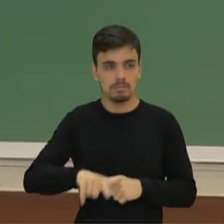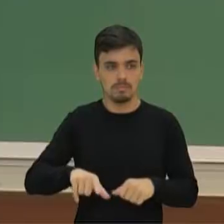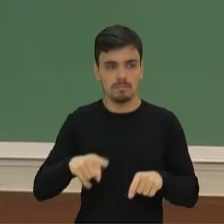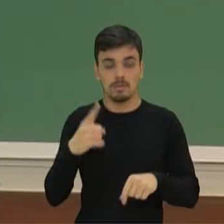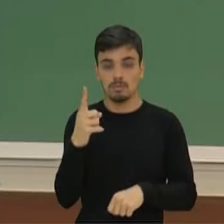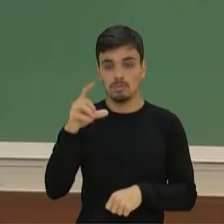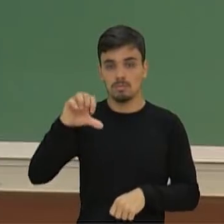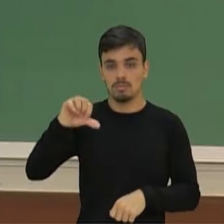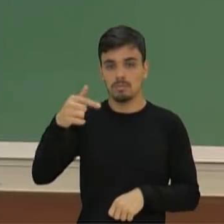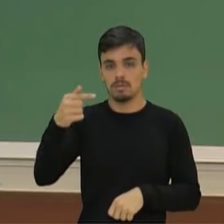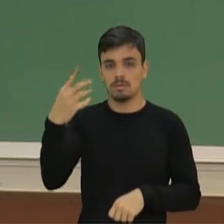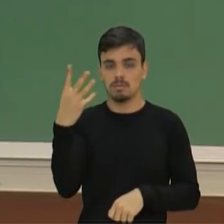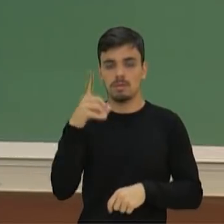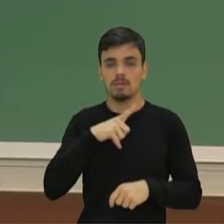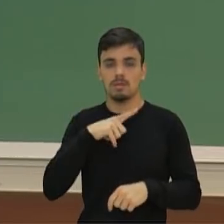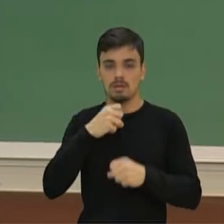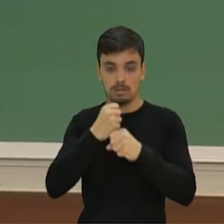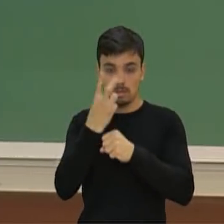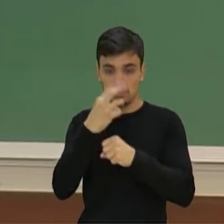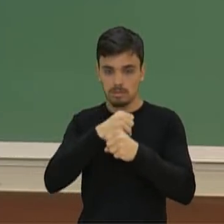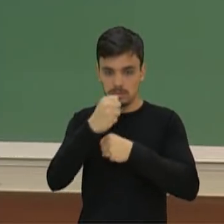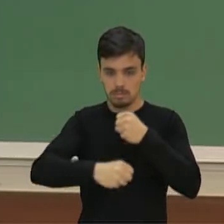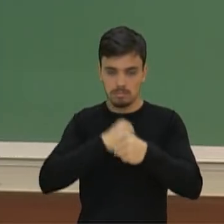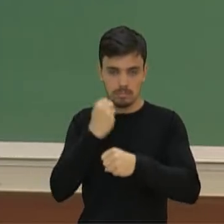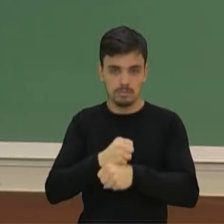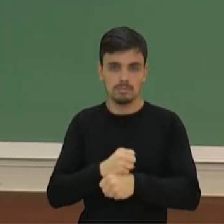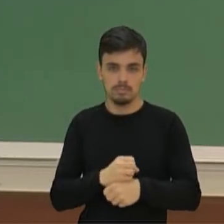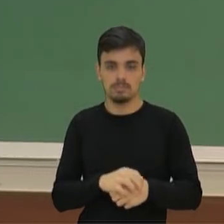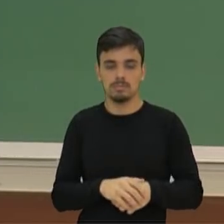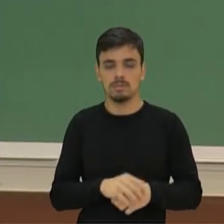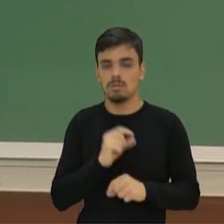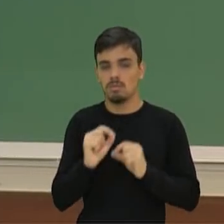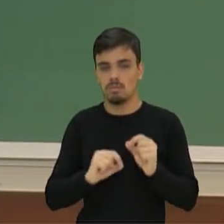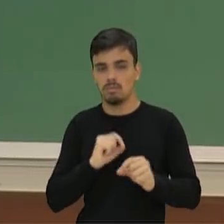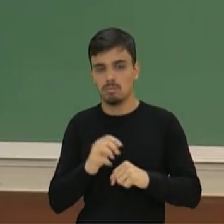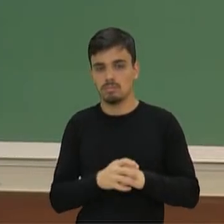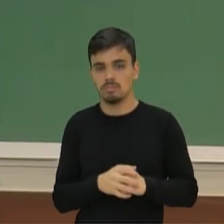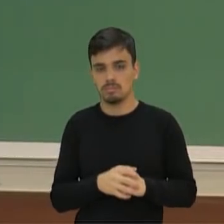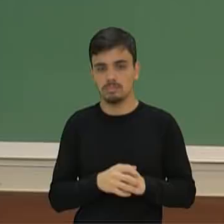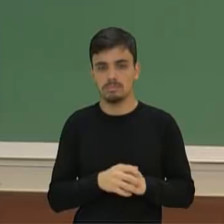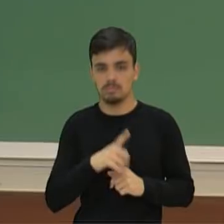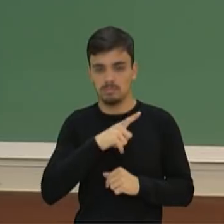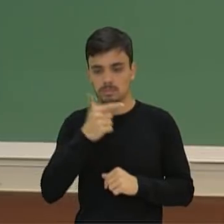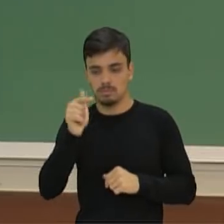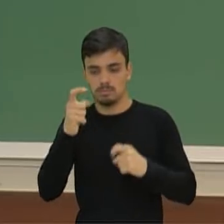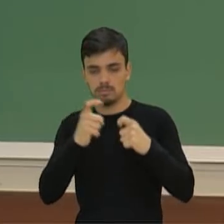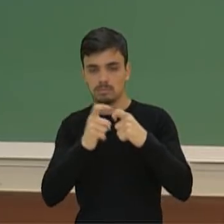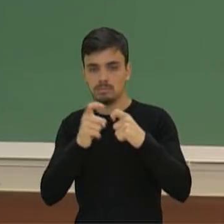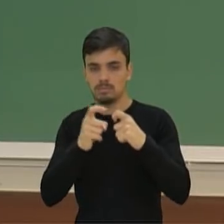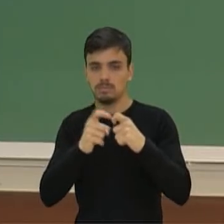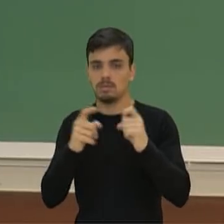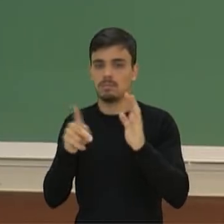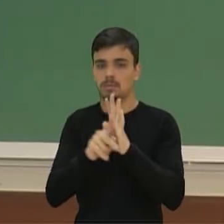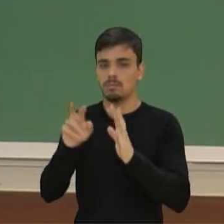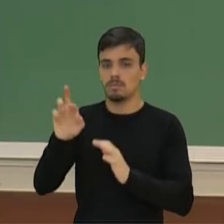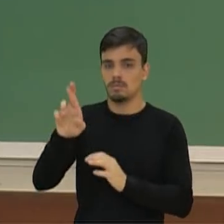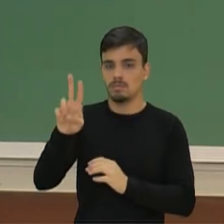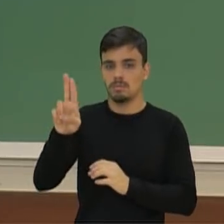em 1974, 10 anos depois, então também o médico russo